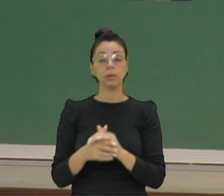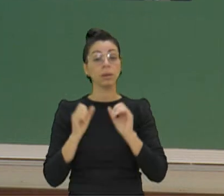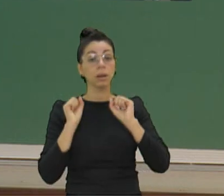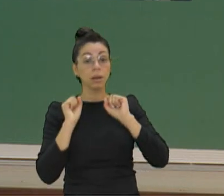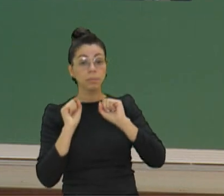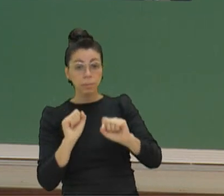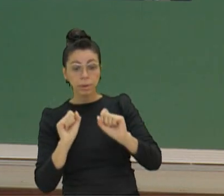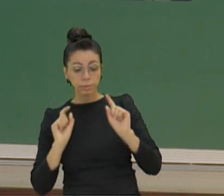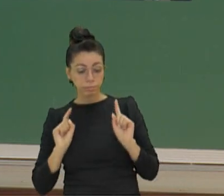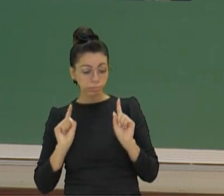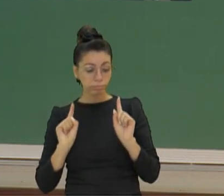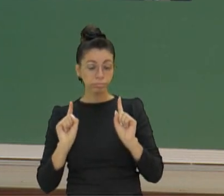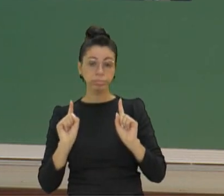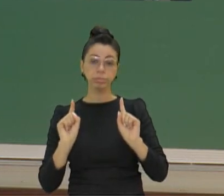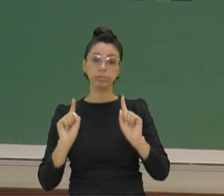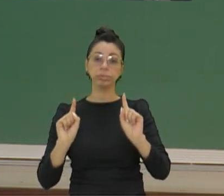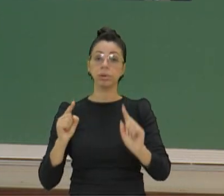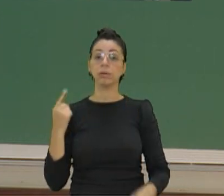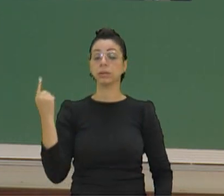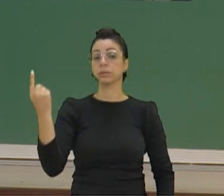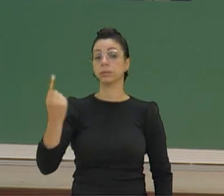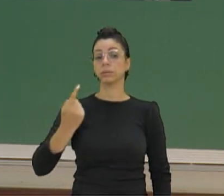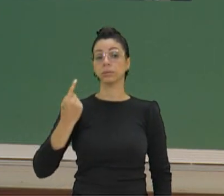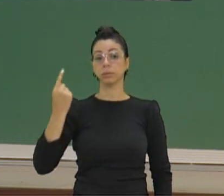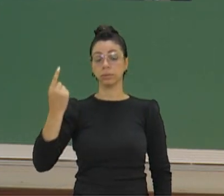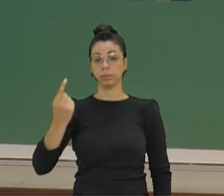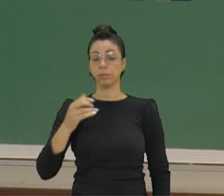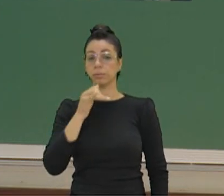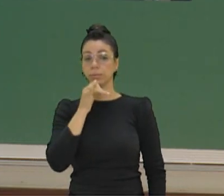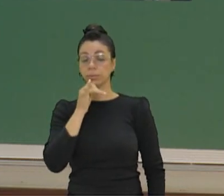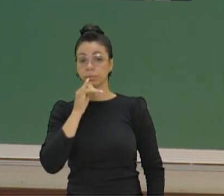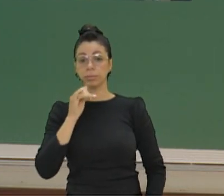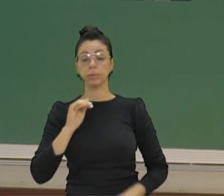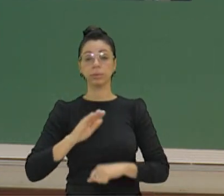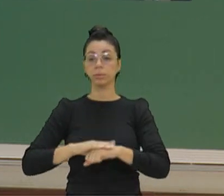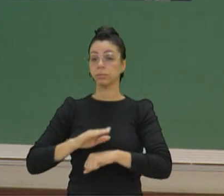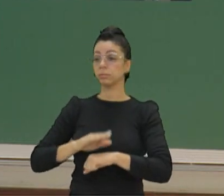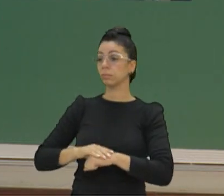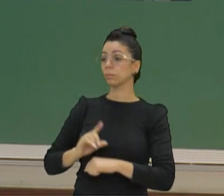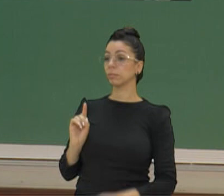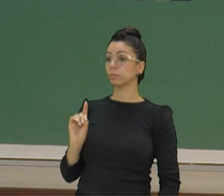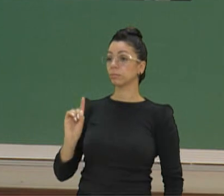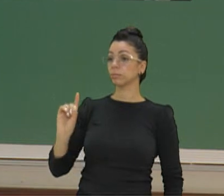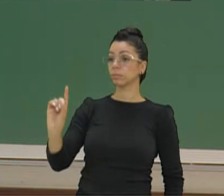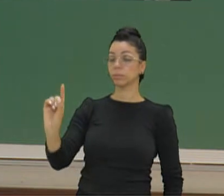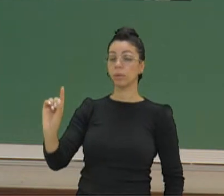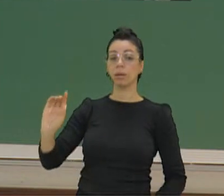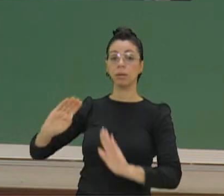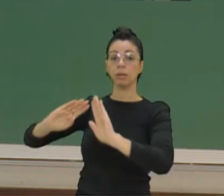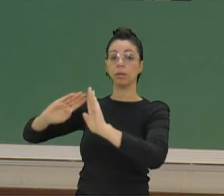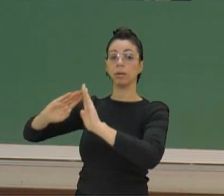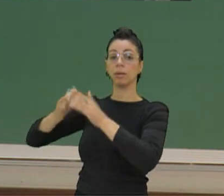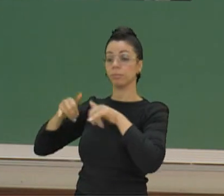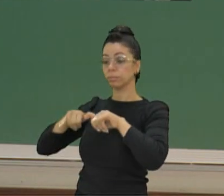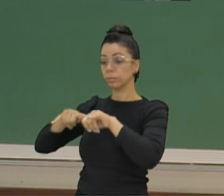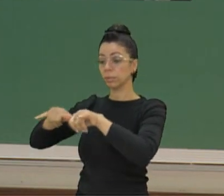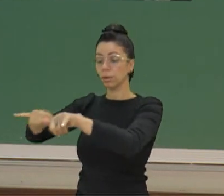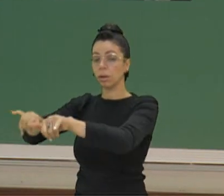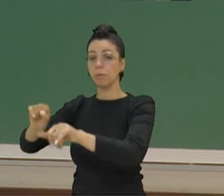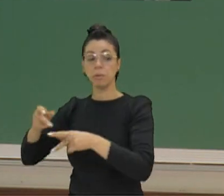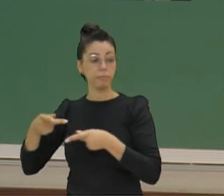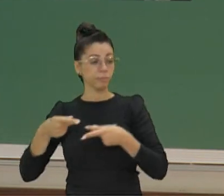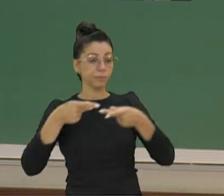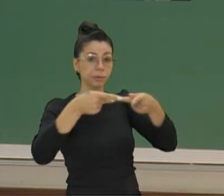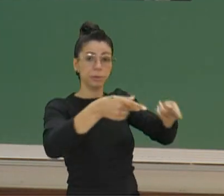se deslocar e sozinha, por exemplo, ir ao mercado, visitar uma pessoa? Se existe